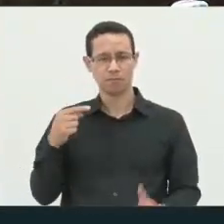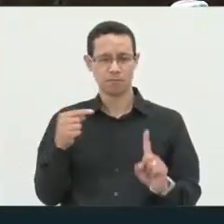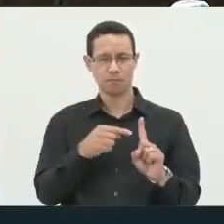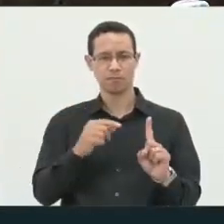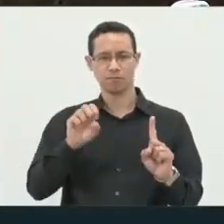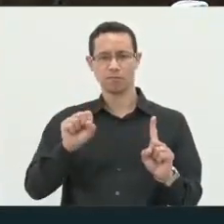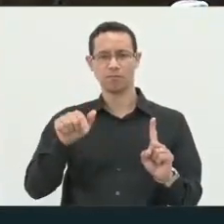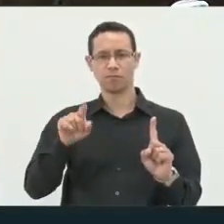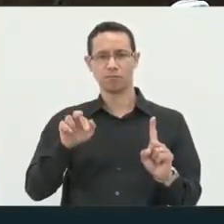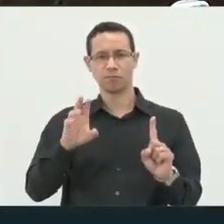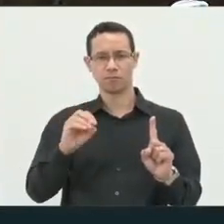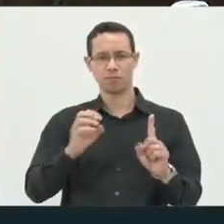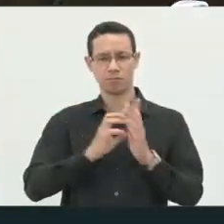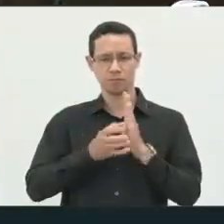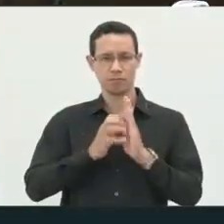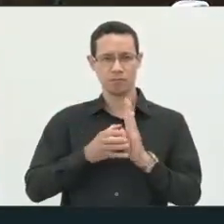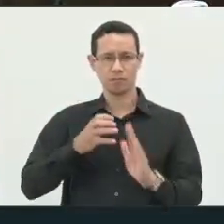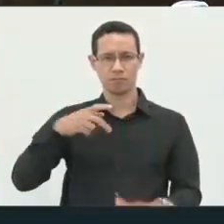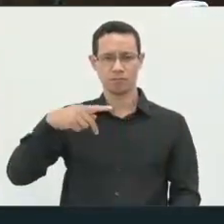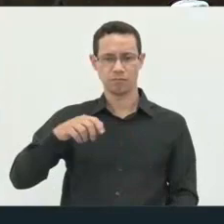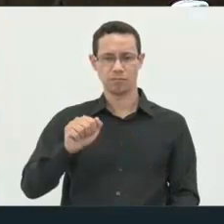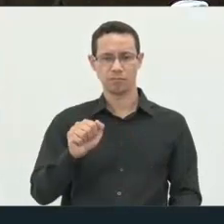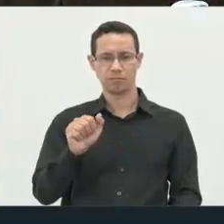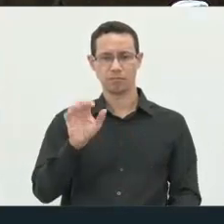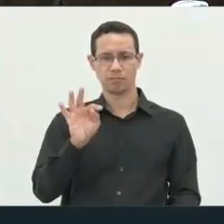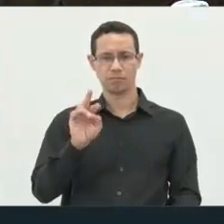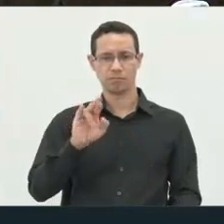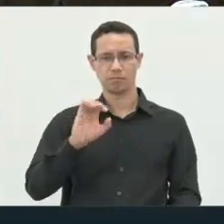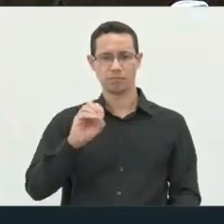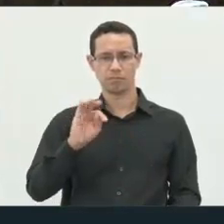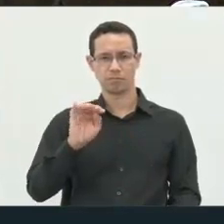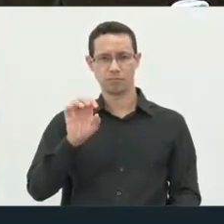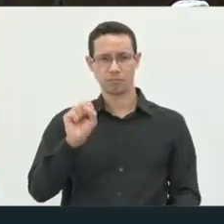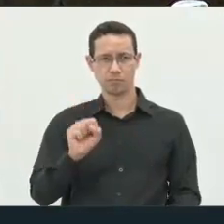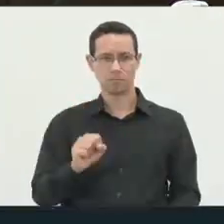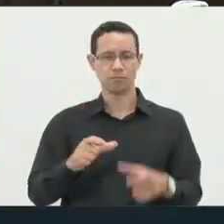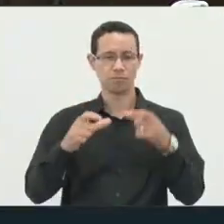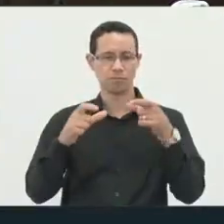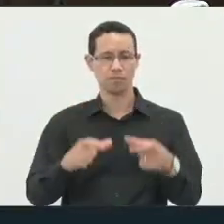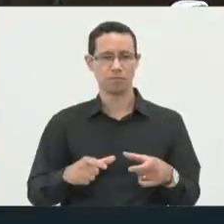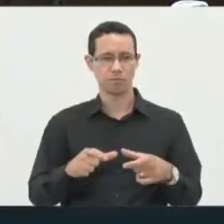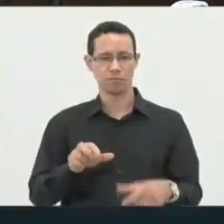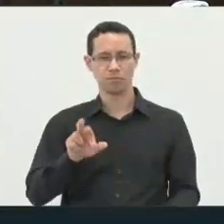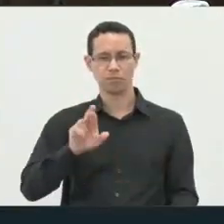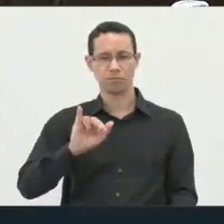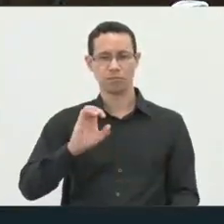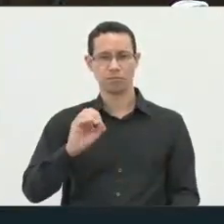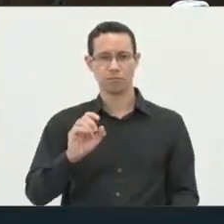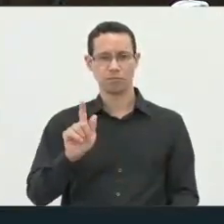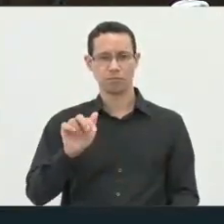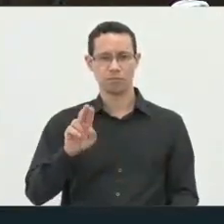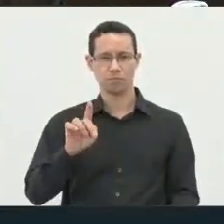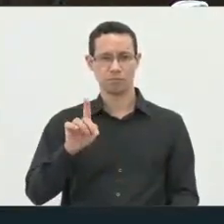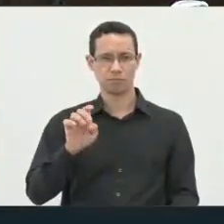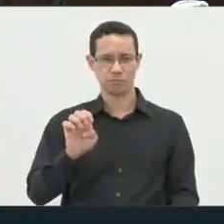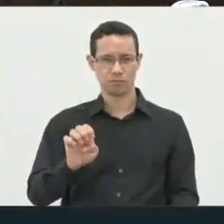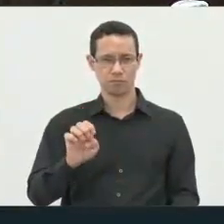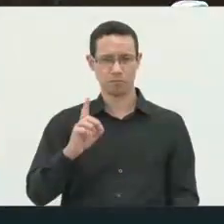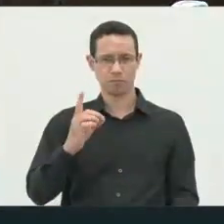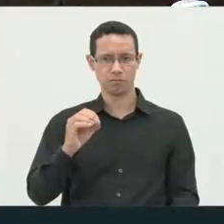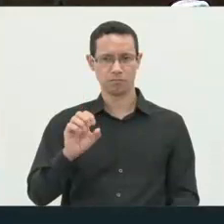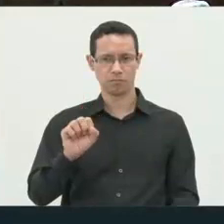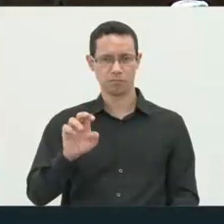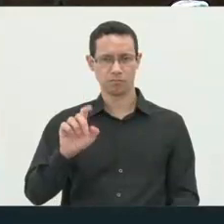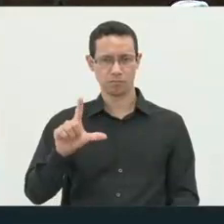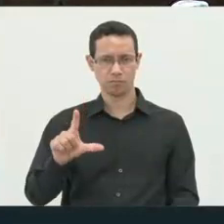do Patriotas de Caxias do Sul do Rio Grande do Sul no dia 28 de Fevereiro do